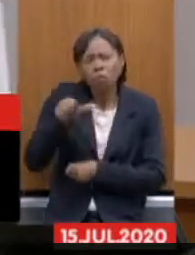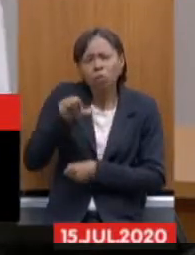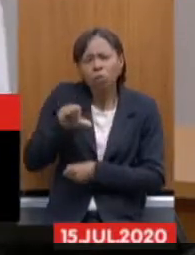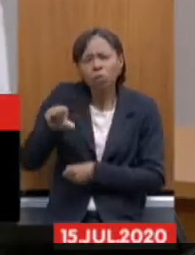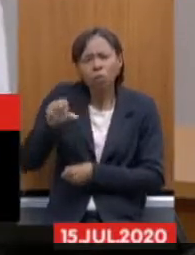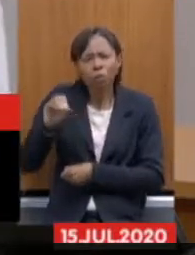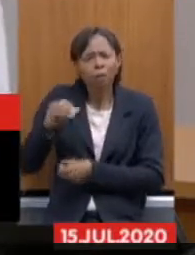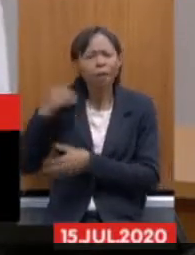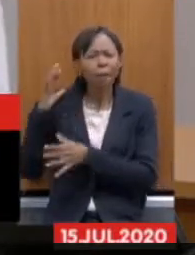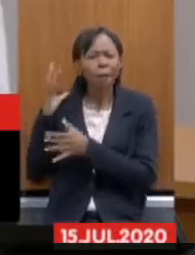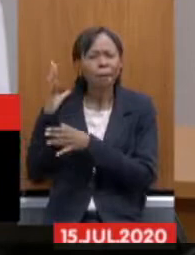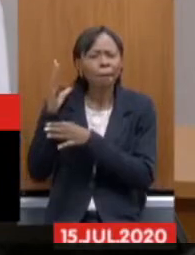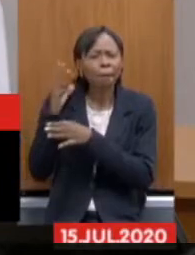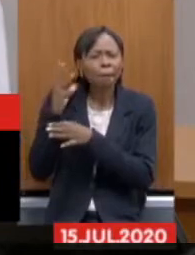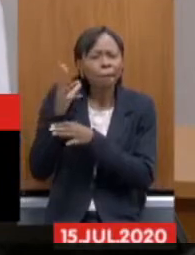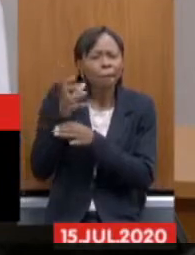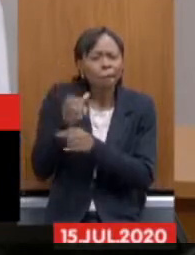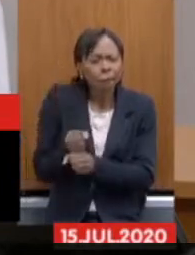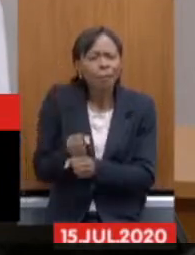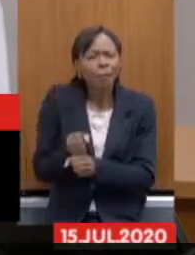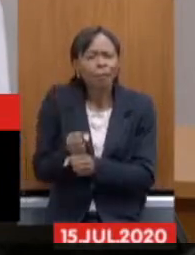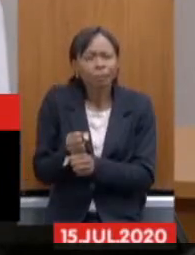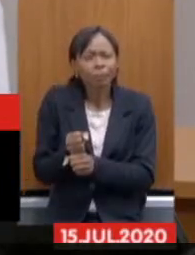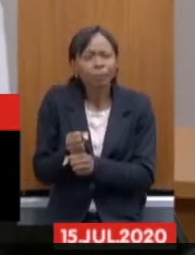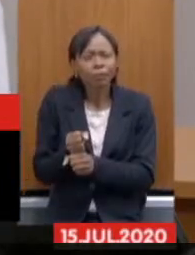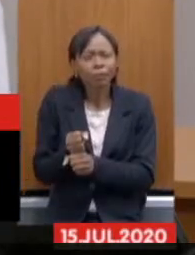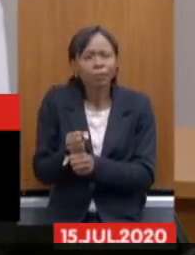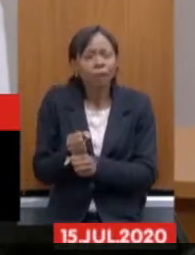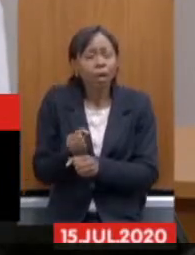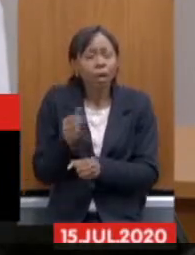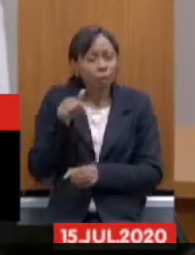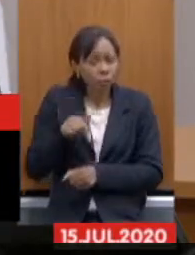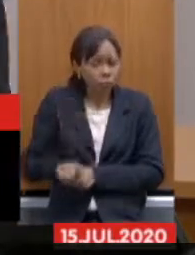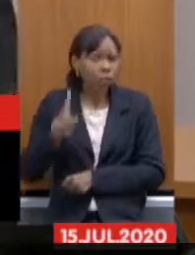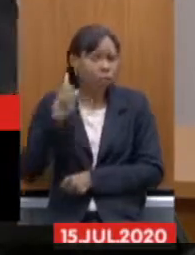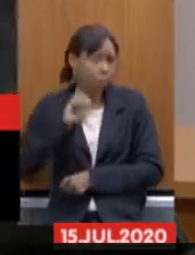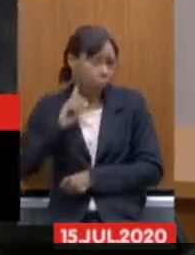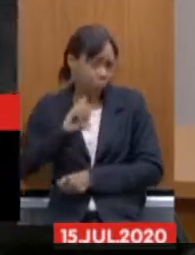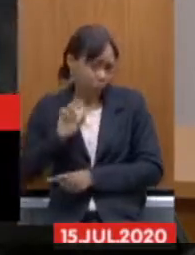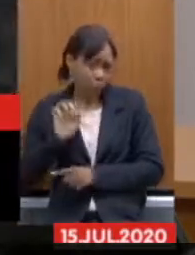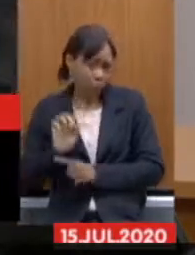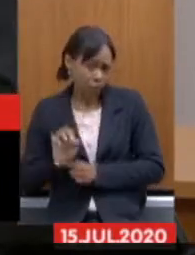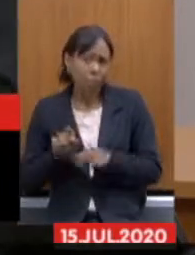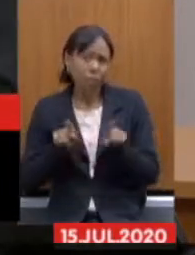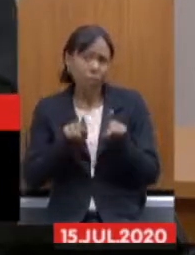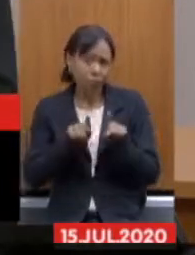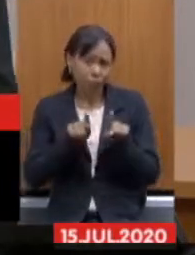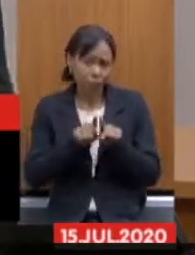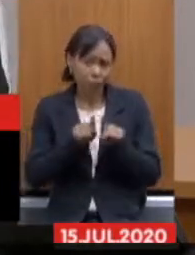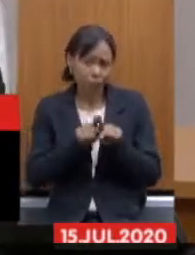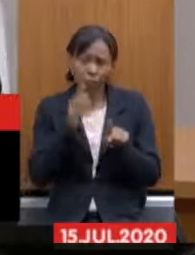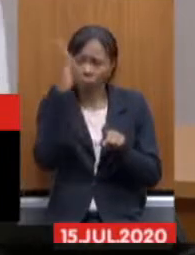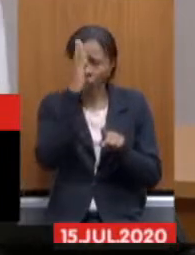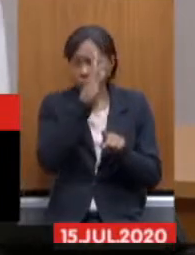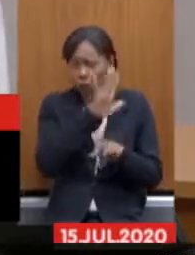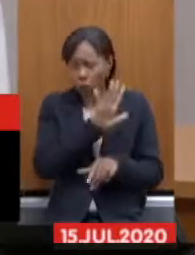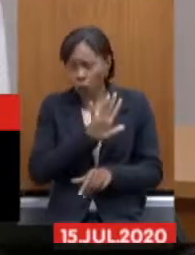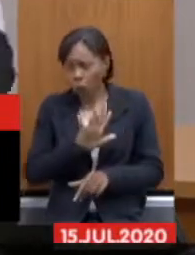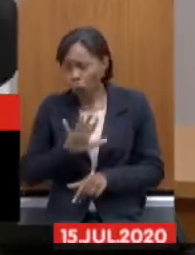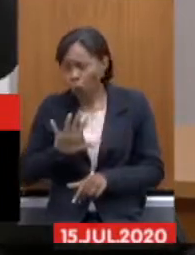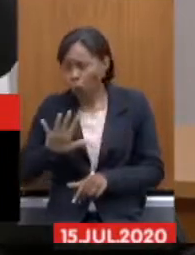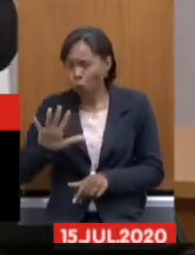efetivamente não só o estado de minas como também o estado brasileiro como um todo